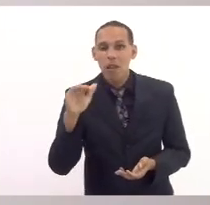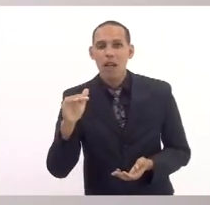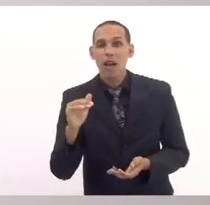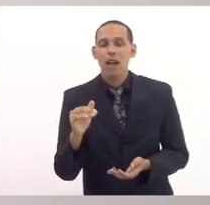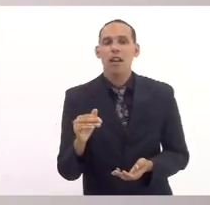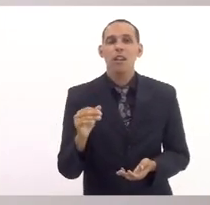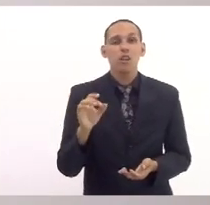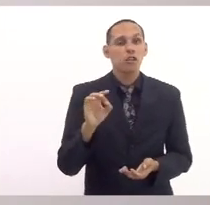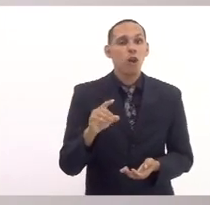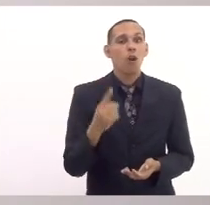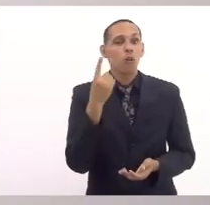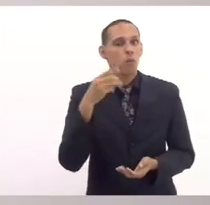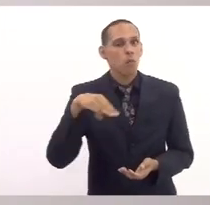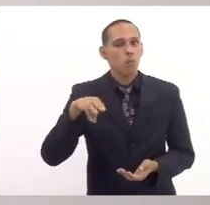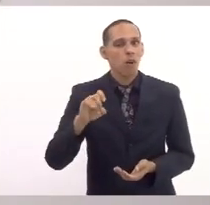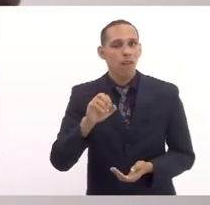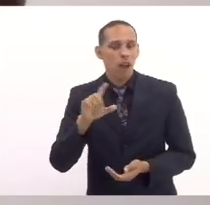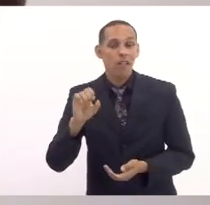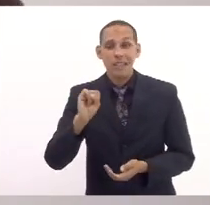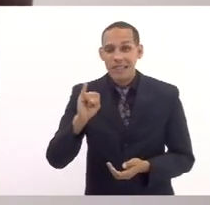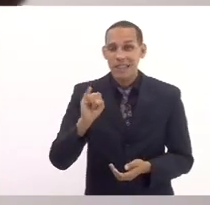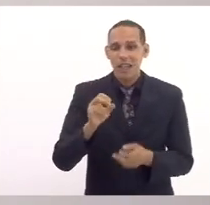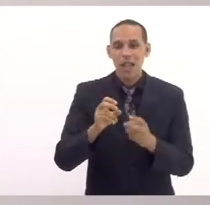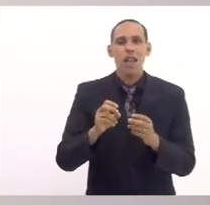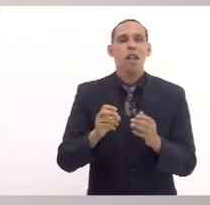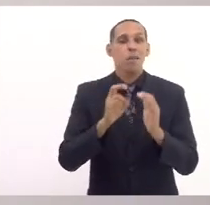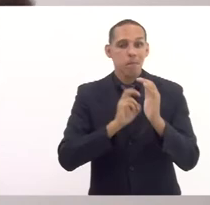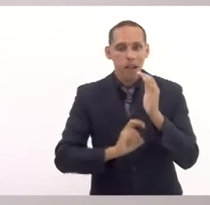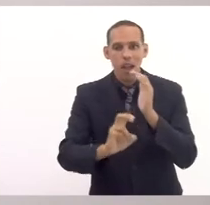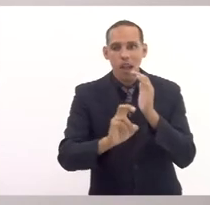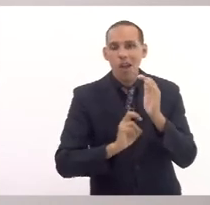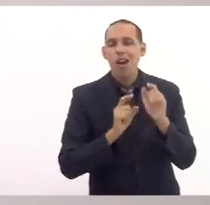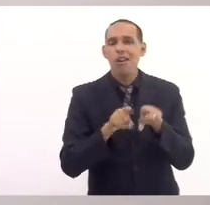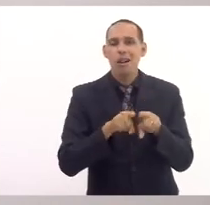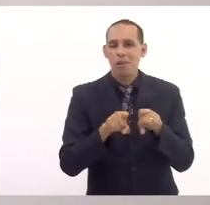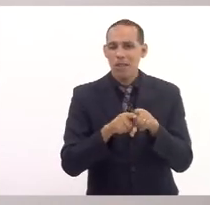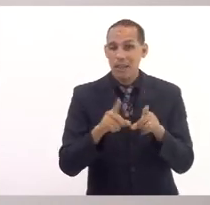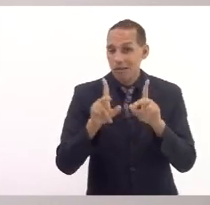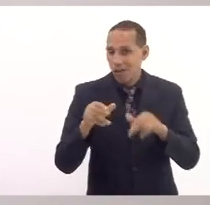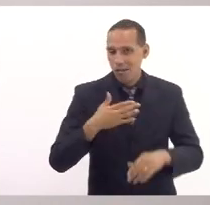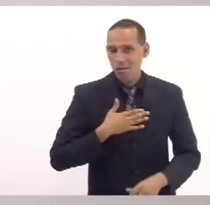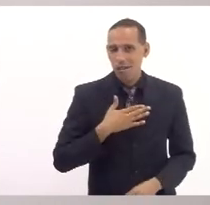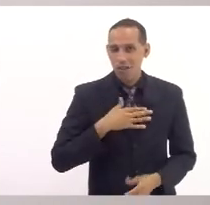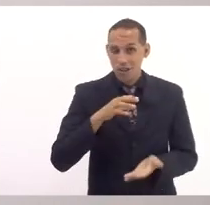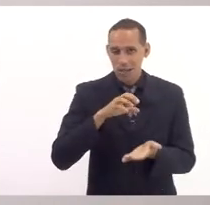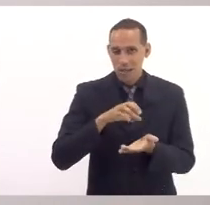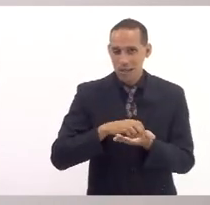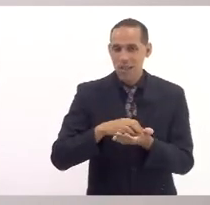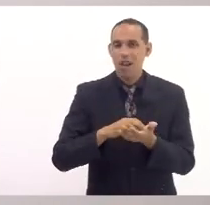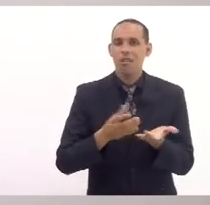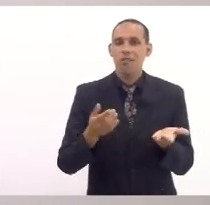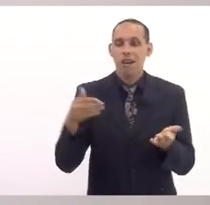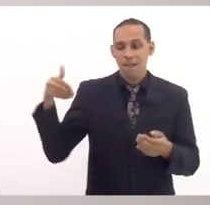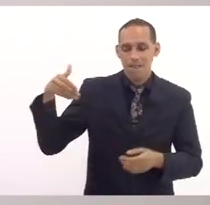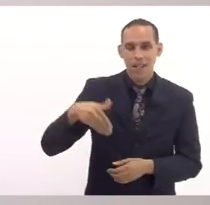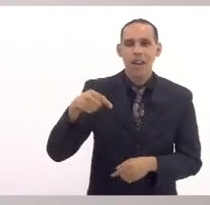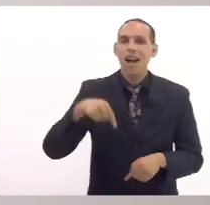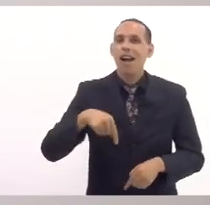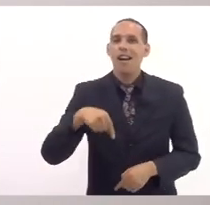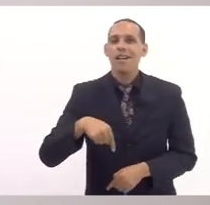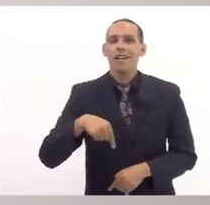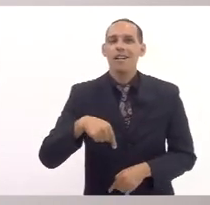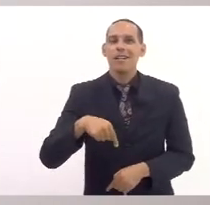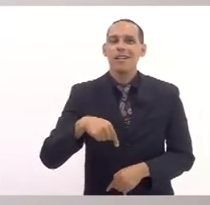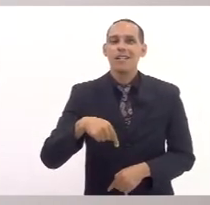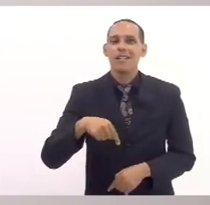modal. Agora, se ele tiver que pegar o metrô, como o meu caso, que eu pego o metrô na central para vir parar aqui de metrô